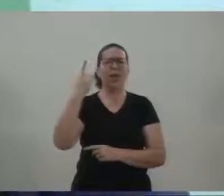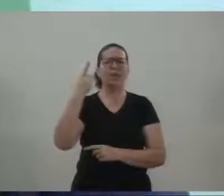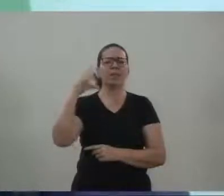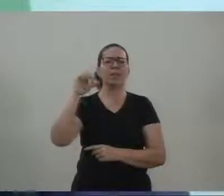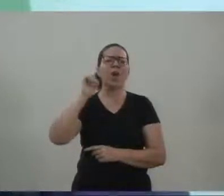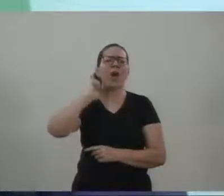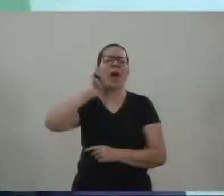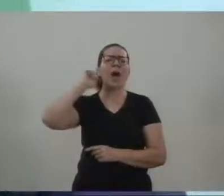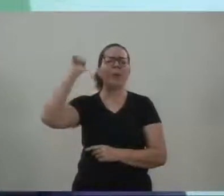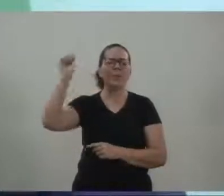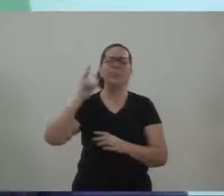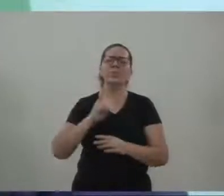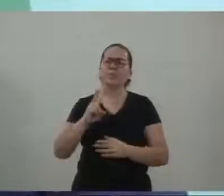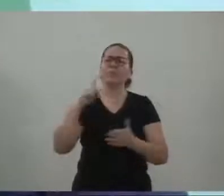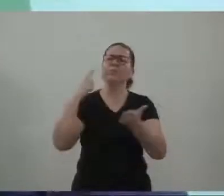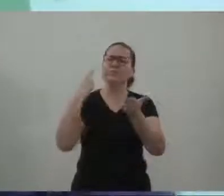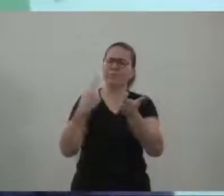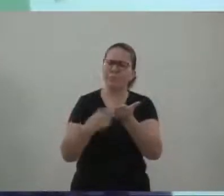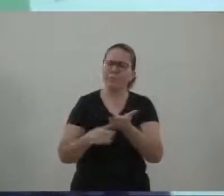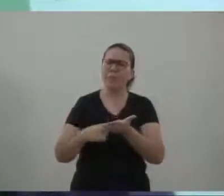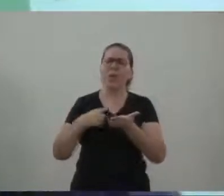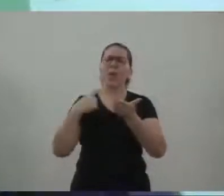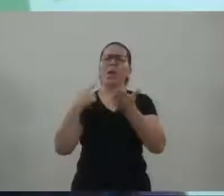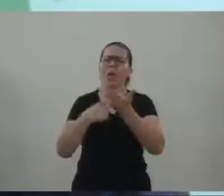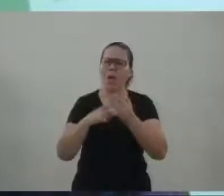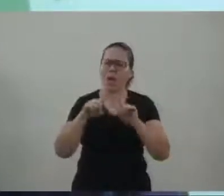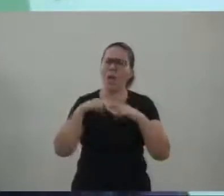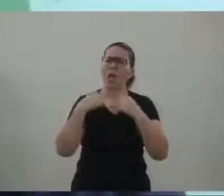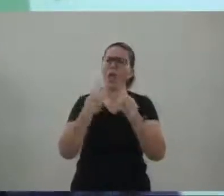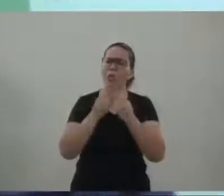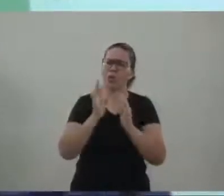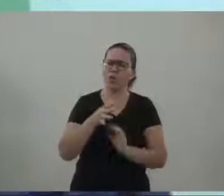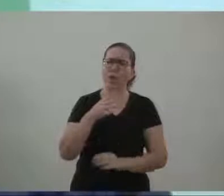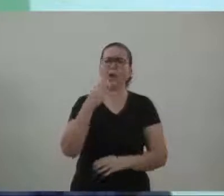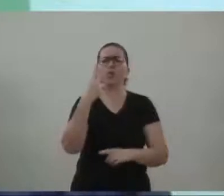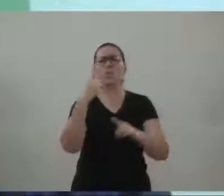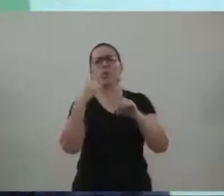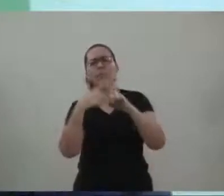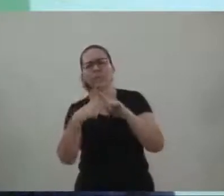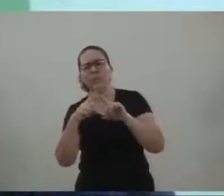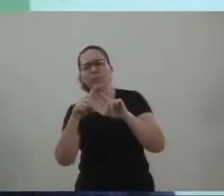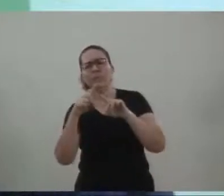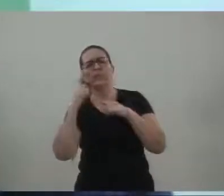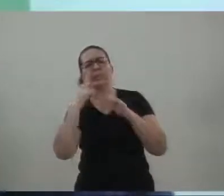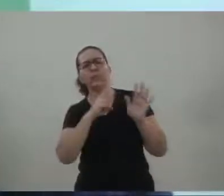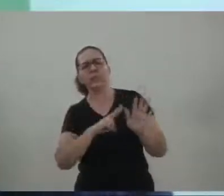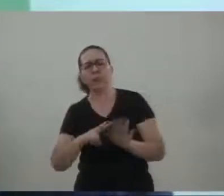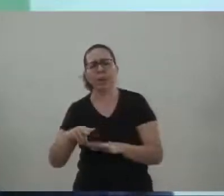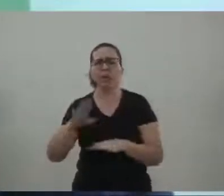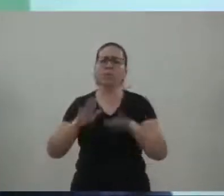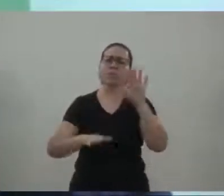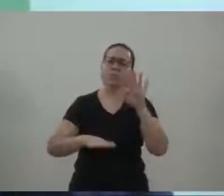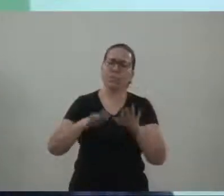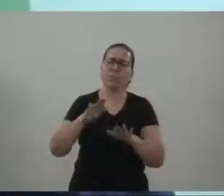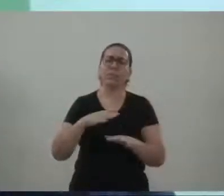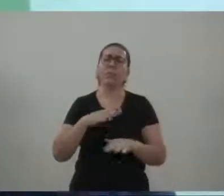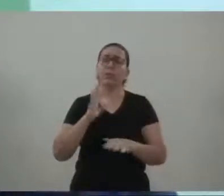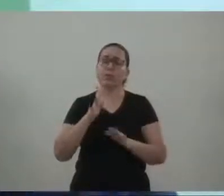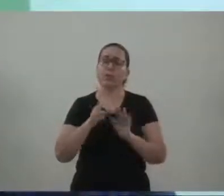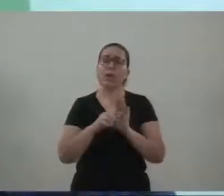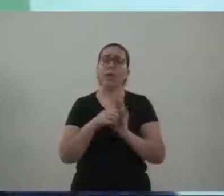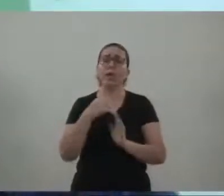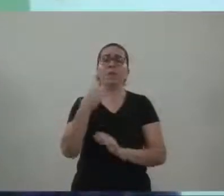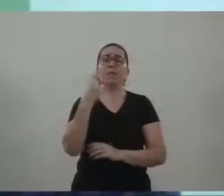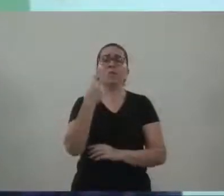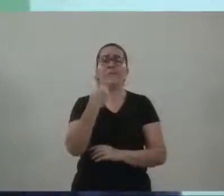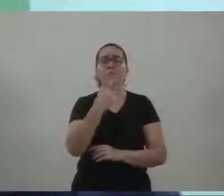abril, semanalmente fazendo reuniões, alguns casos 2 reuniões por semana, alguns casos 1 reunião. Nós estamos na nossa